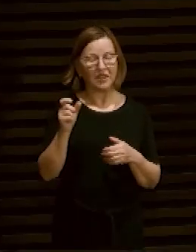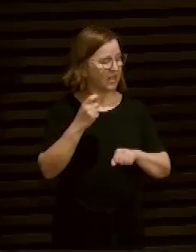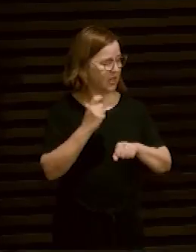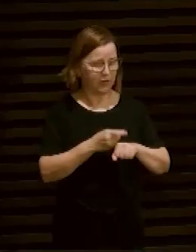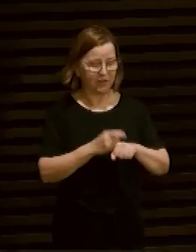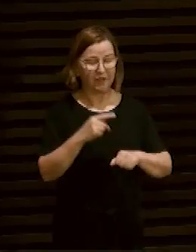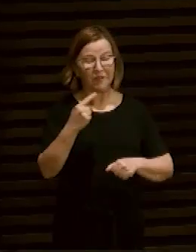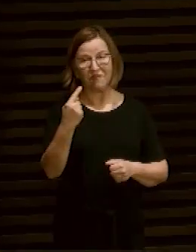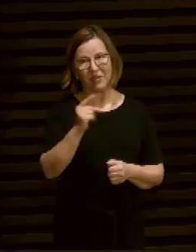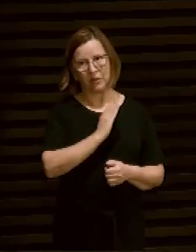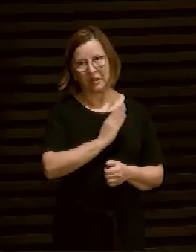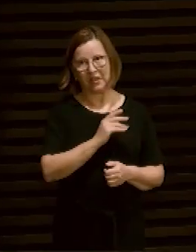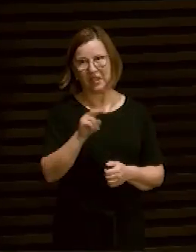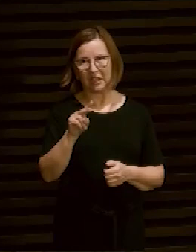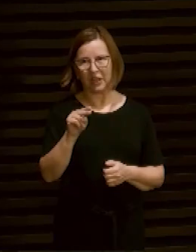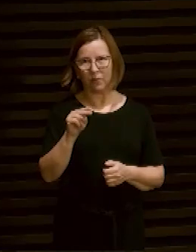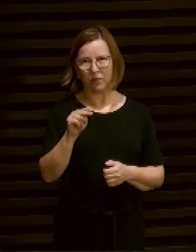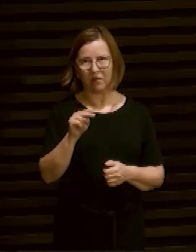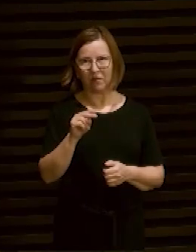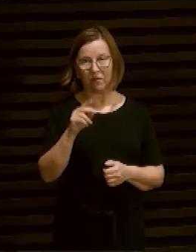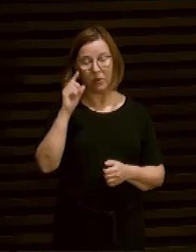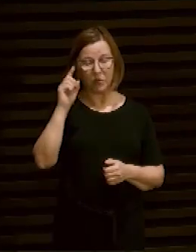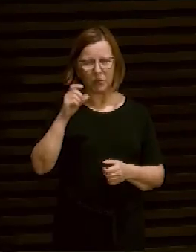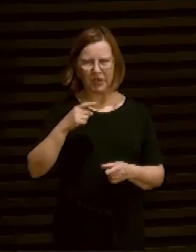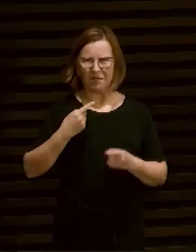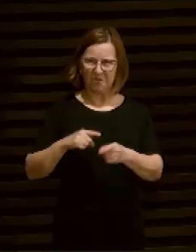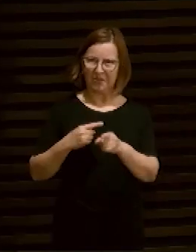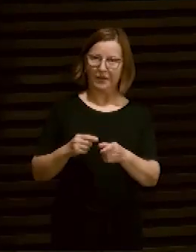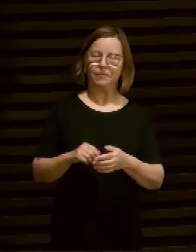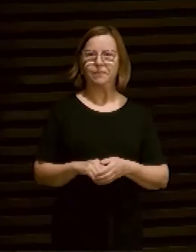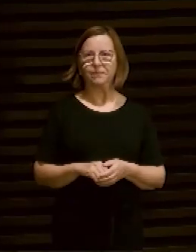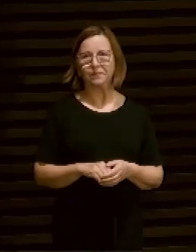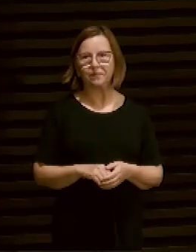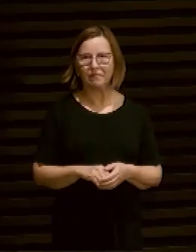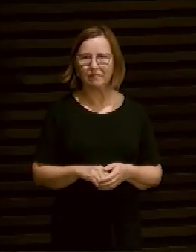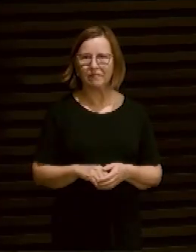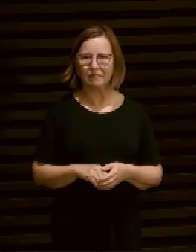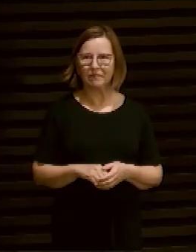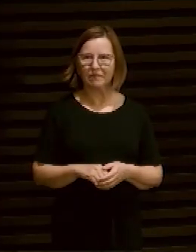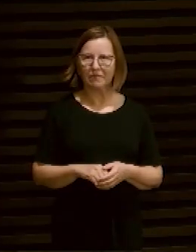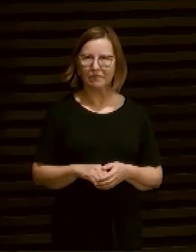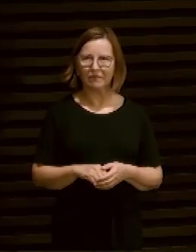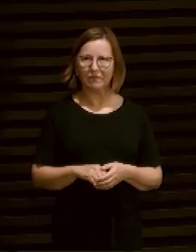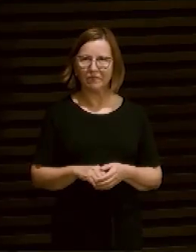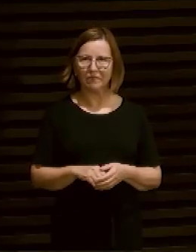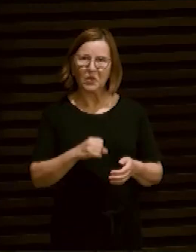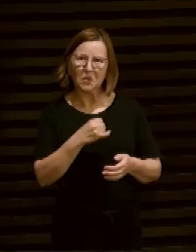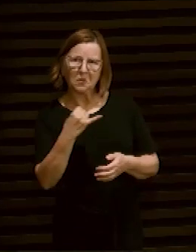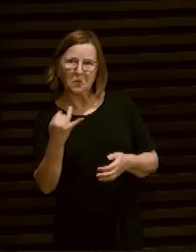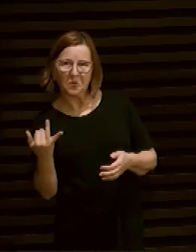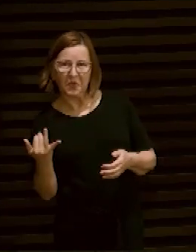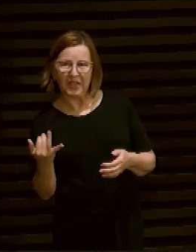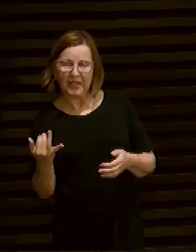coração, como foi na provocação. Ora, quais os que tendo ouvido